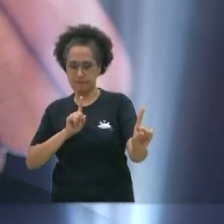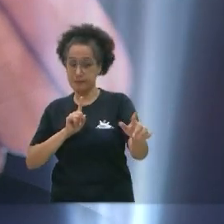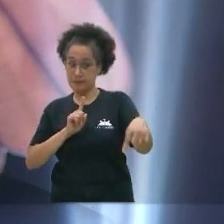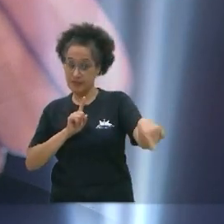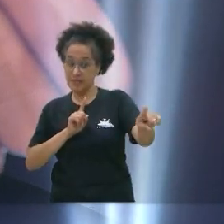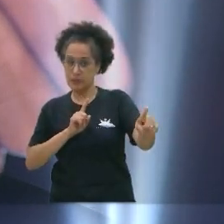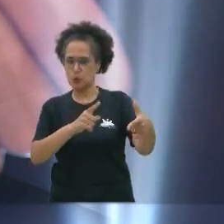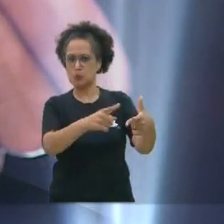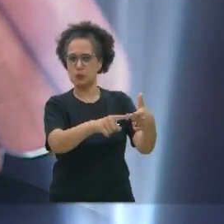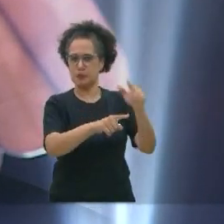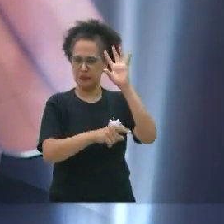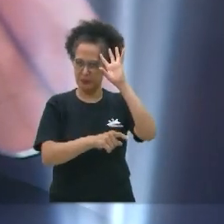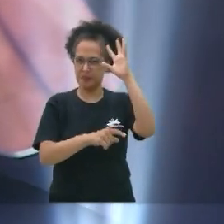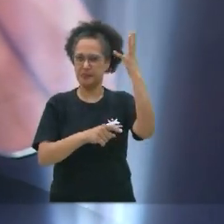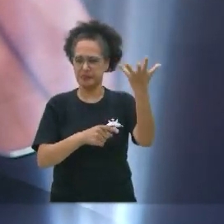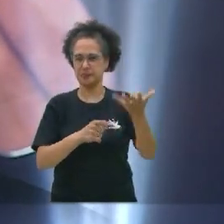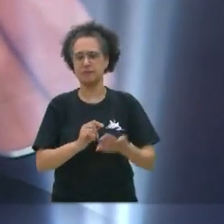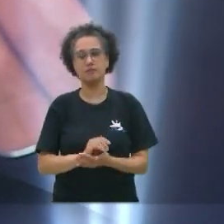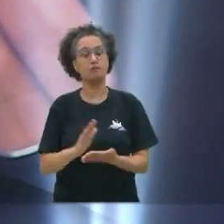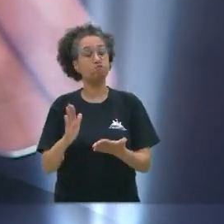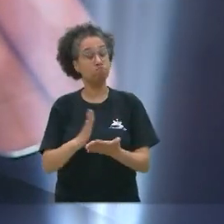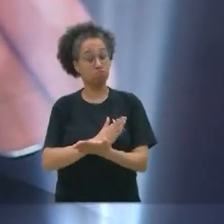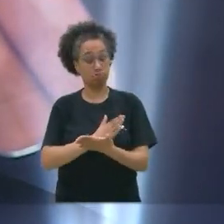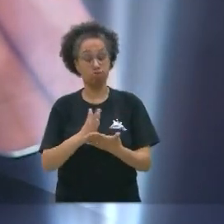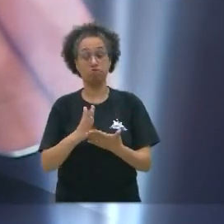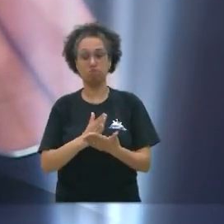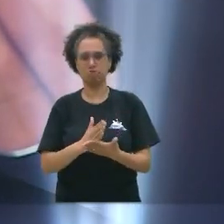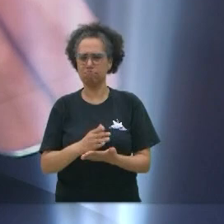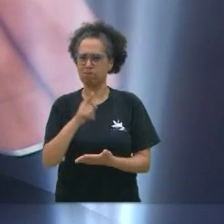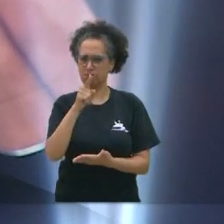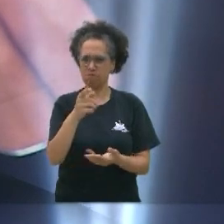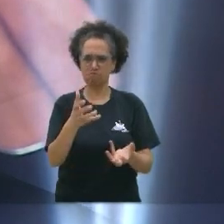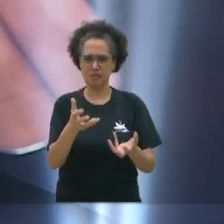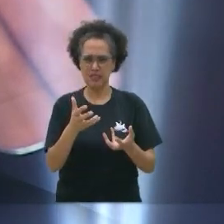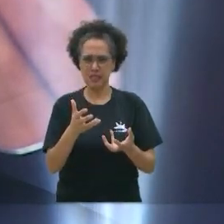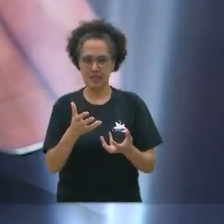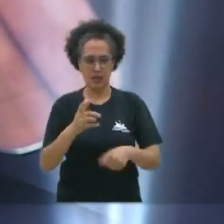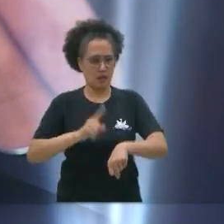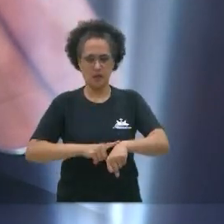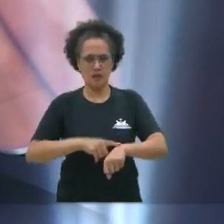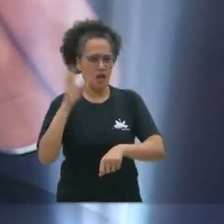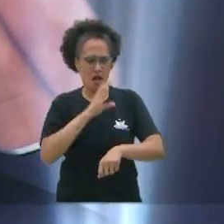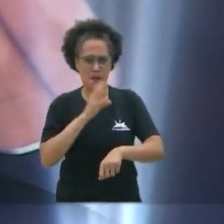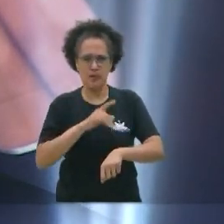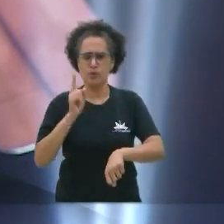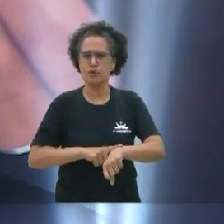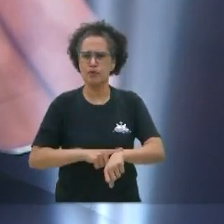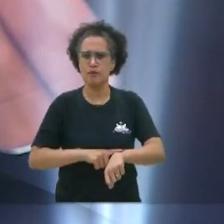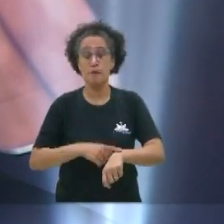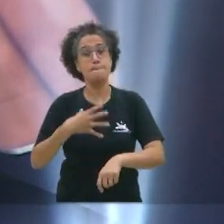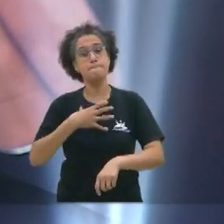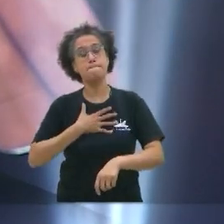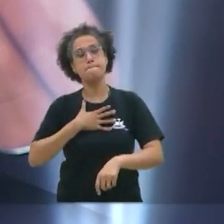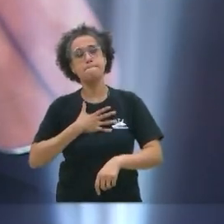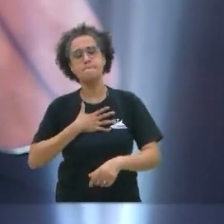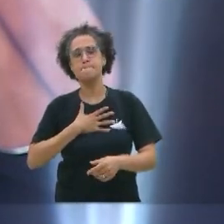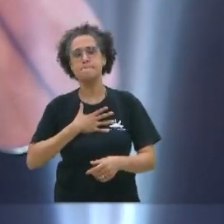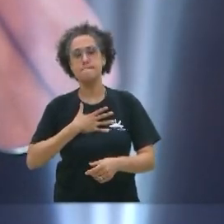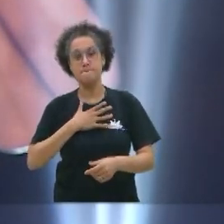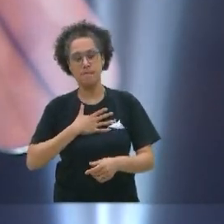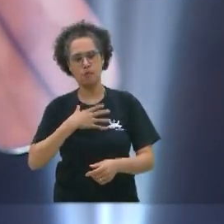resolva. Às vezes você quer algo de imediato, que seja do seu jeito. Não é